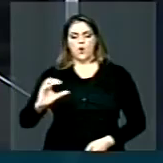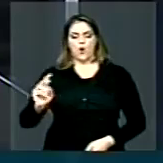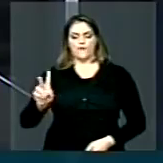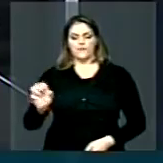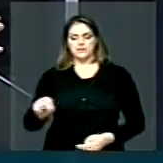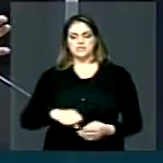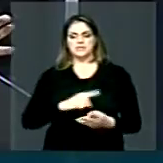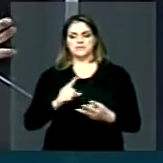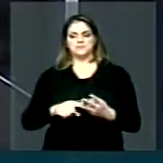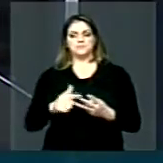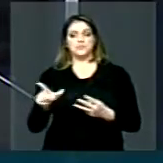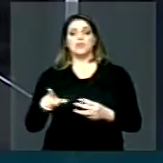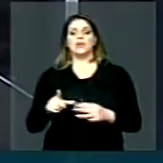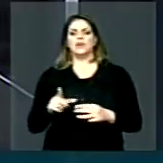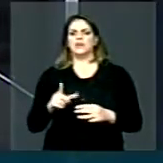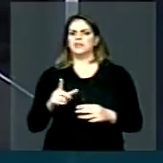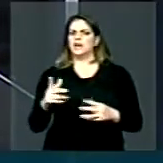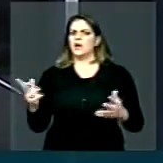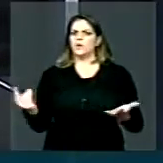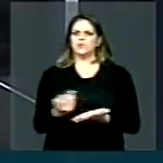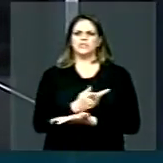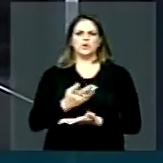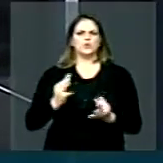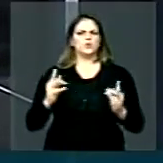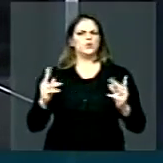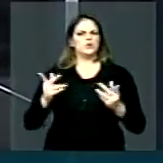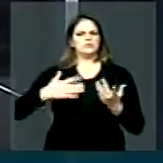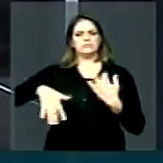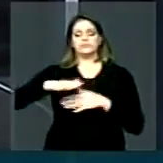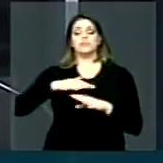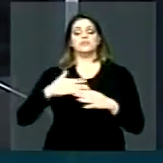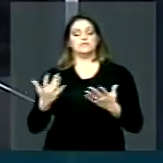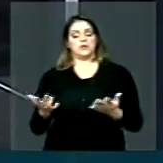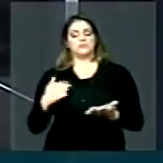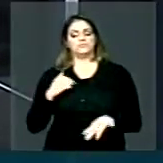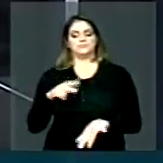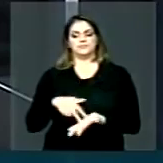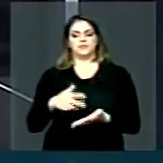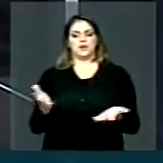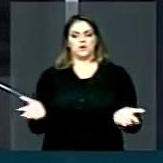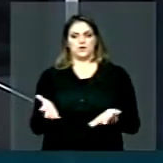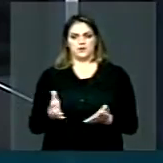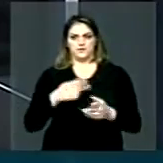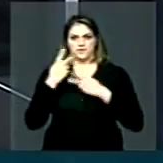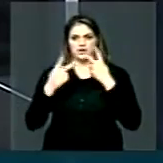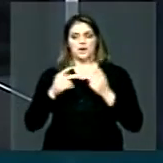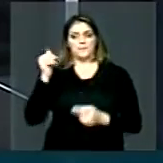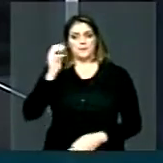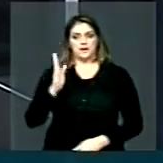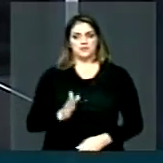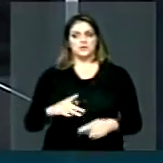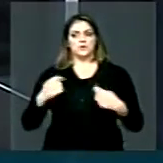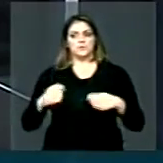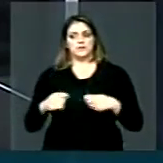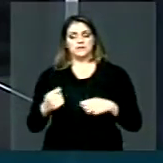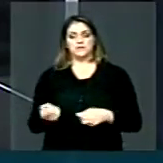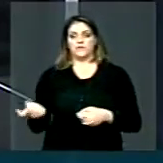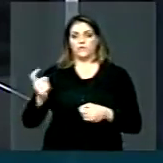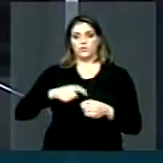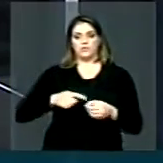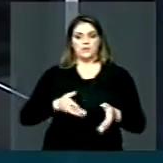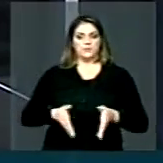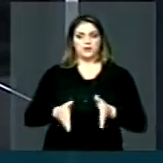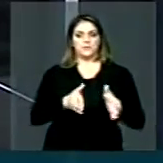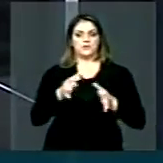isso acontecendo ao mesmo tempo. Por isso, nós queremos dessa tribuna dizer o seguinte: o Brasil precisa voltar para os trilhos.